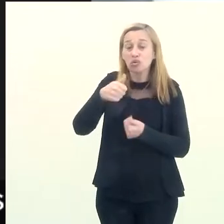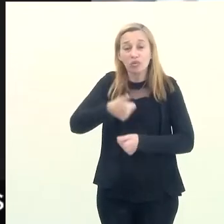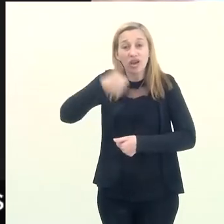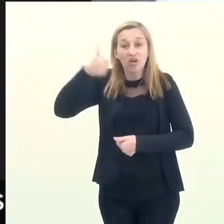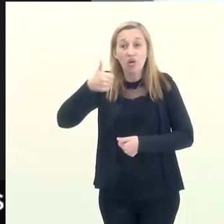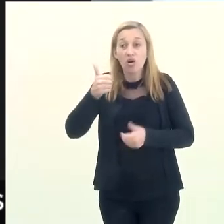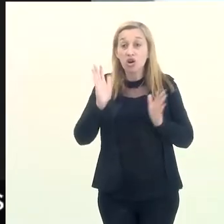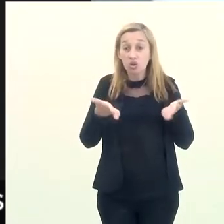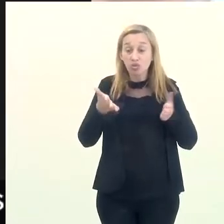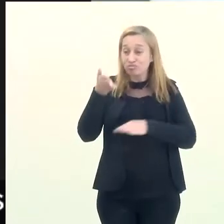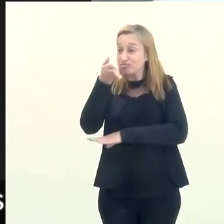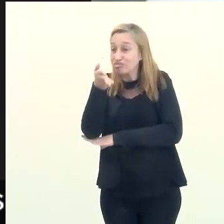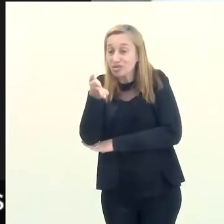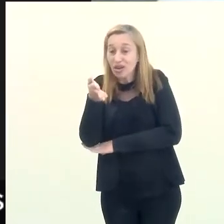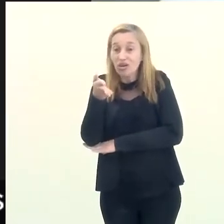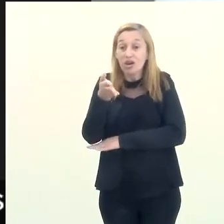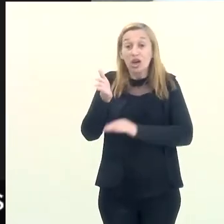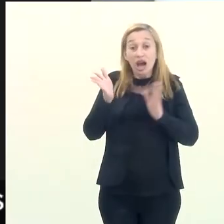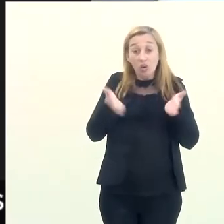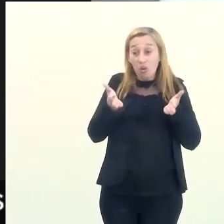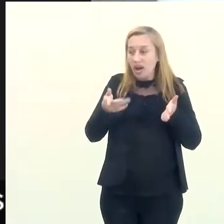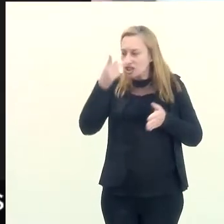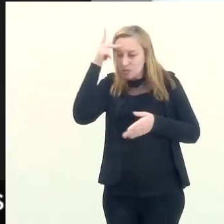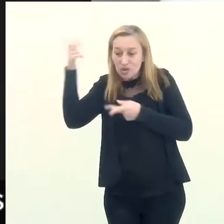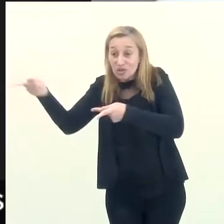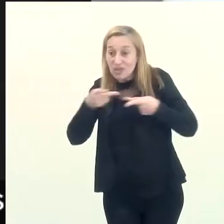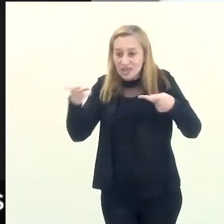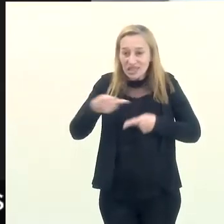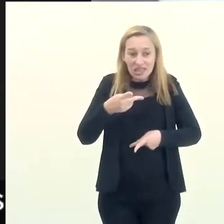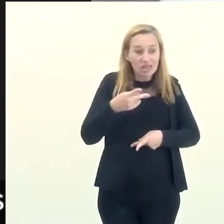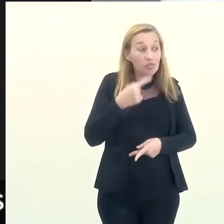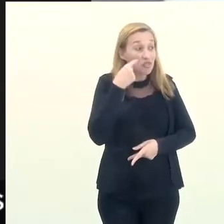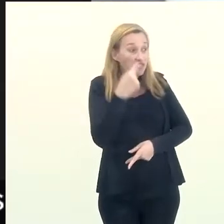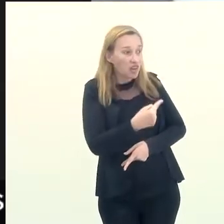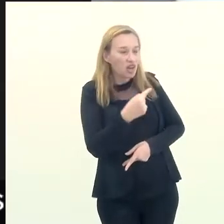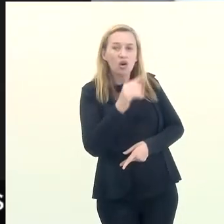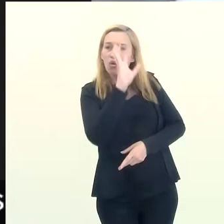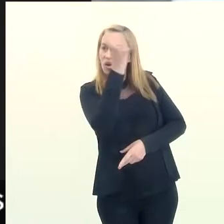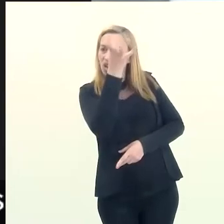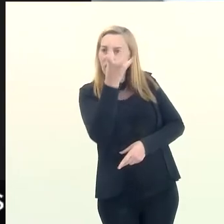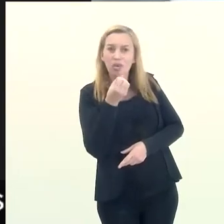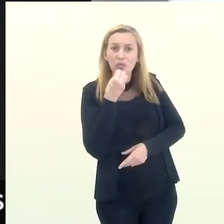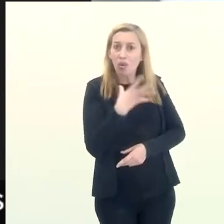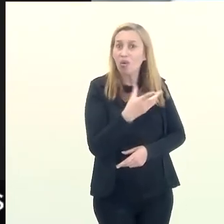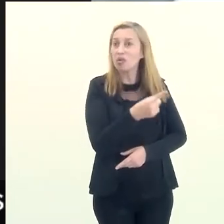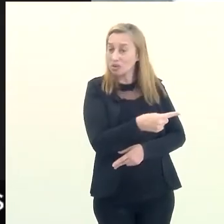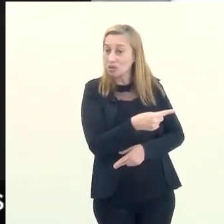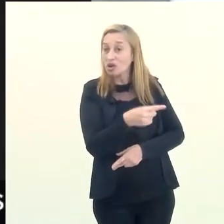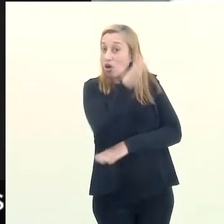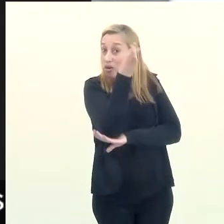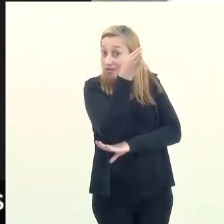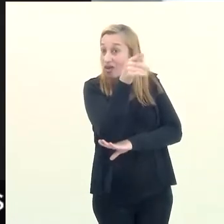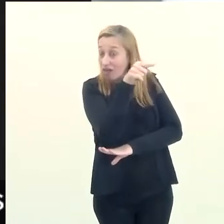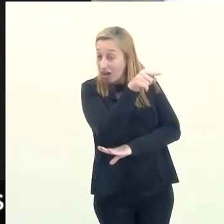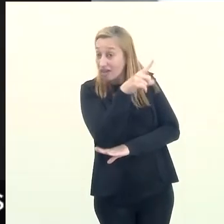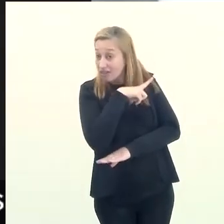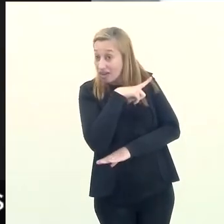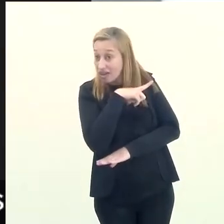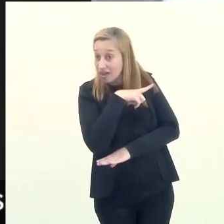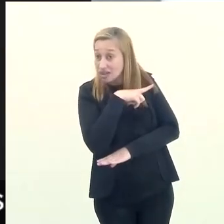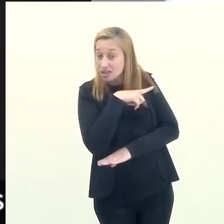Então você vê que hoje as pessoas vão para lá para curtir o clima em boas estalagens, porque lá tem para todos os bolsos. Tem